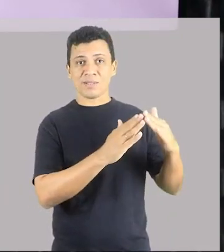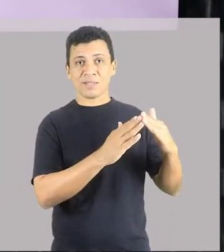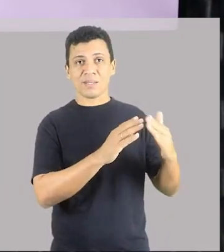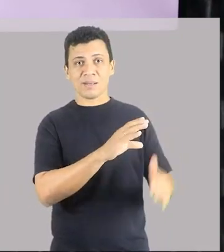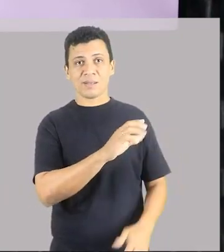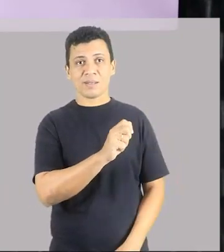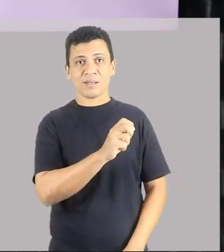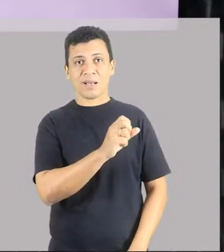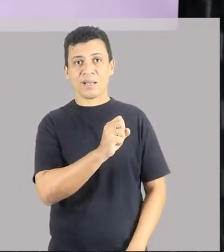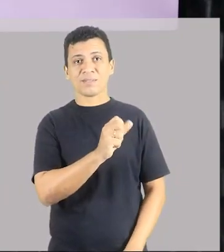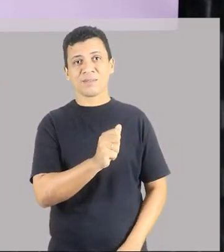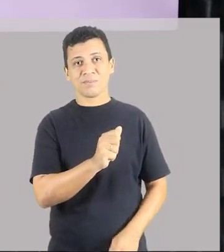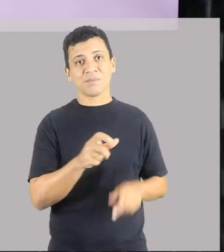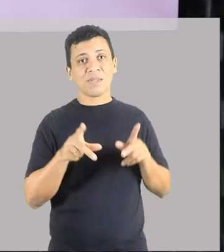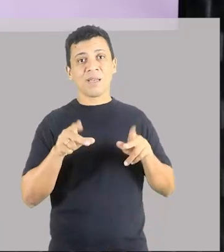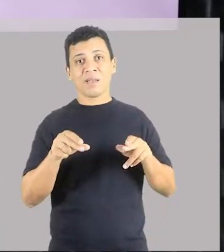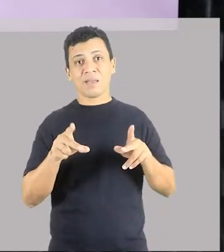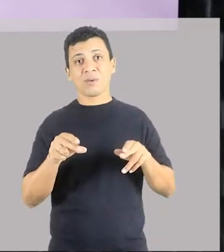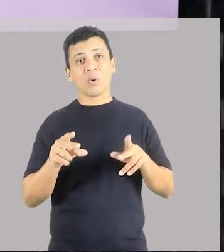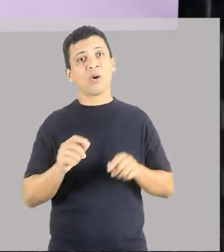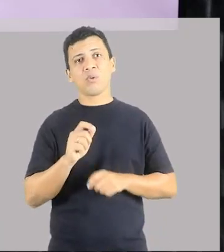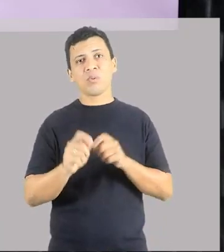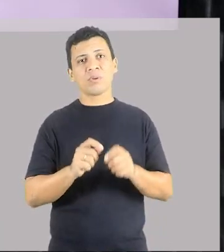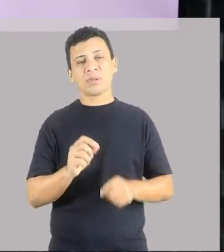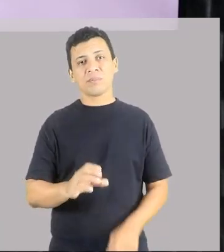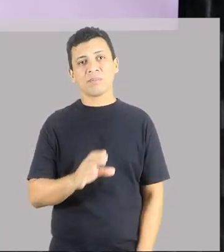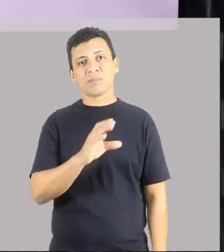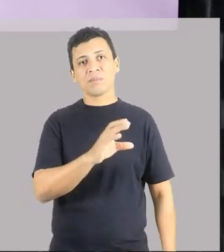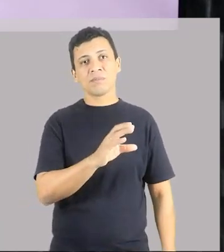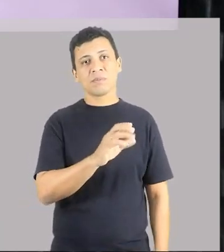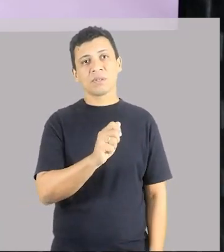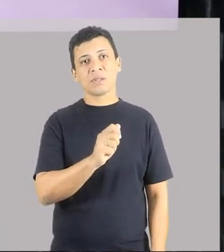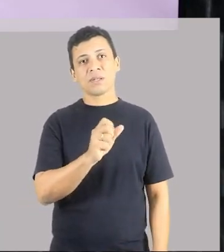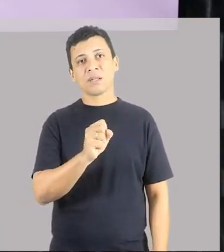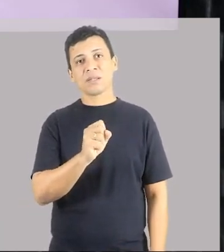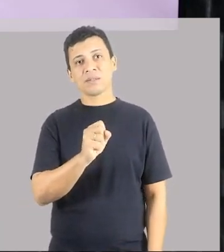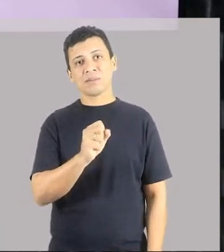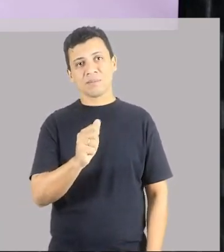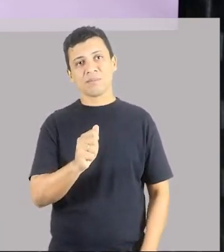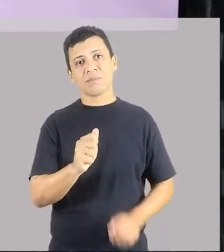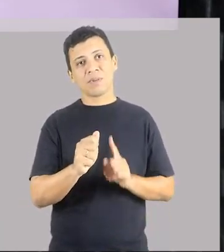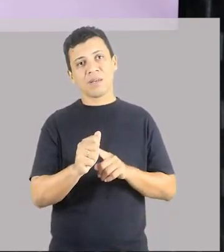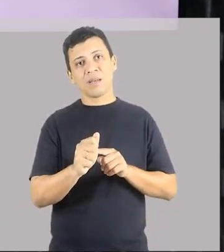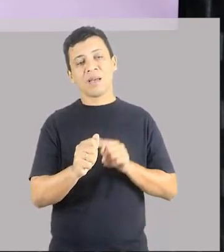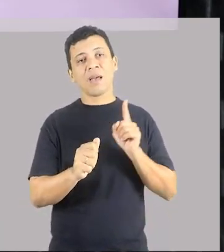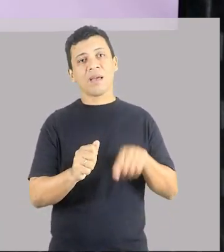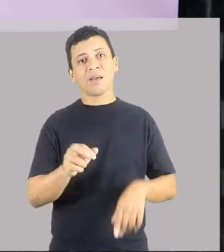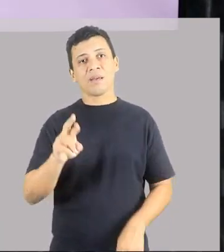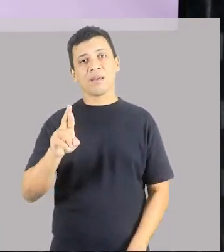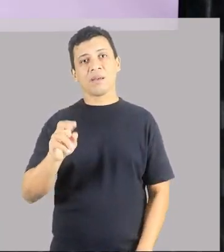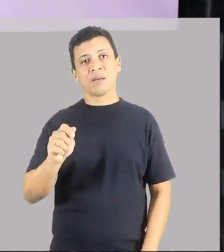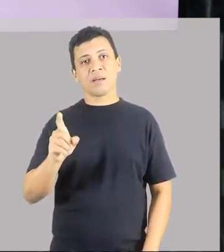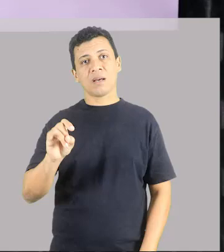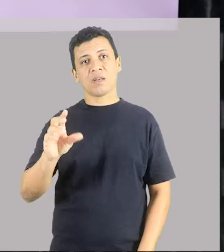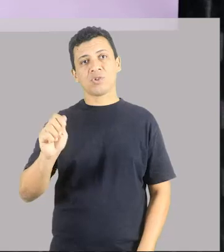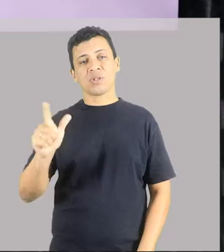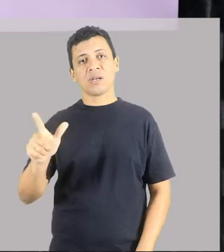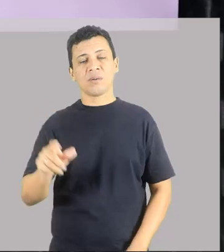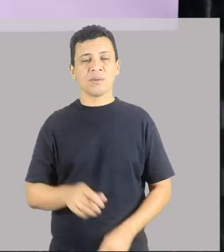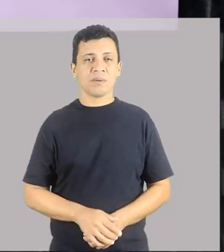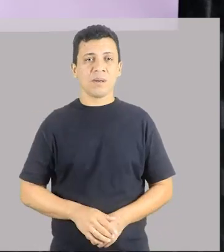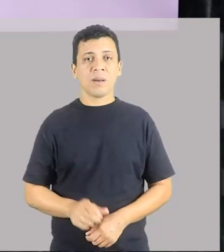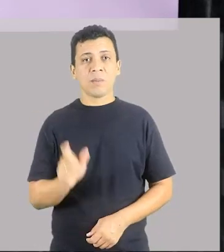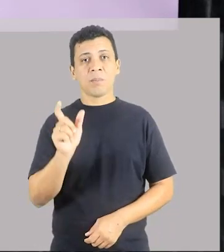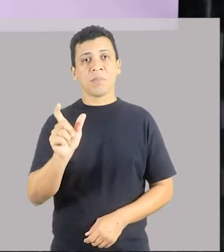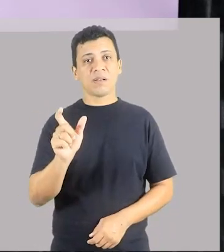há em comum entre essas palavras esse elemento que nós chamamos de radical eu sei que a palavra por exemplo Pedregulho